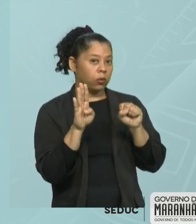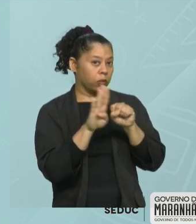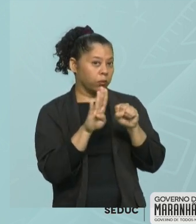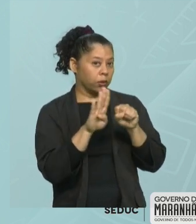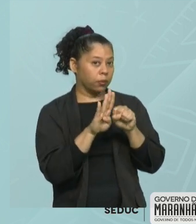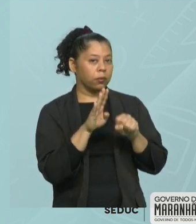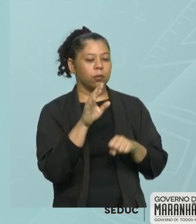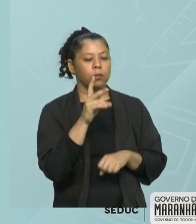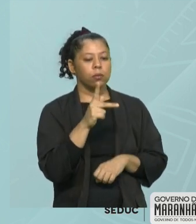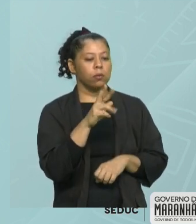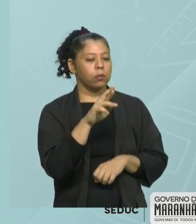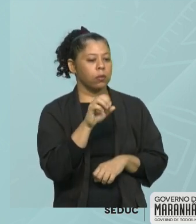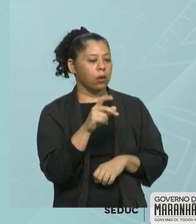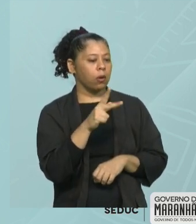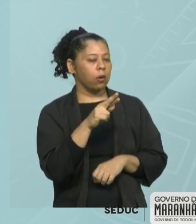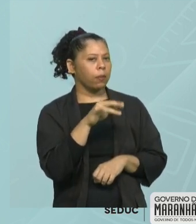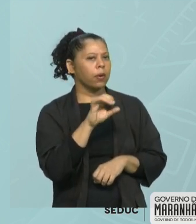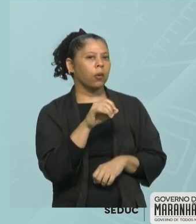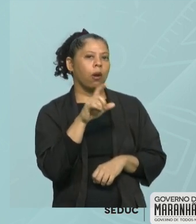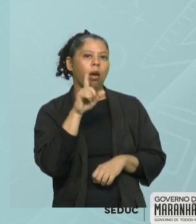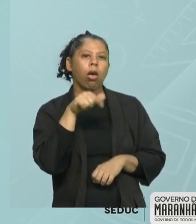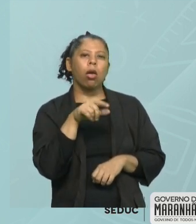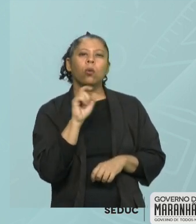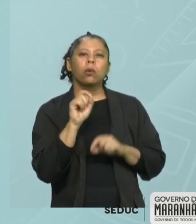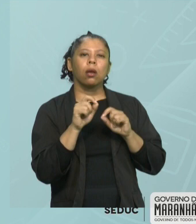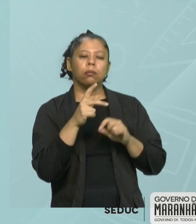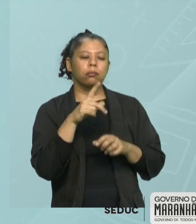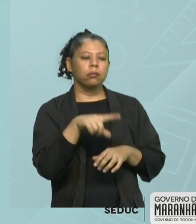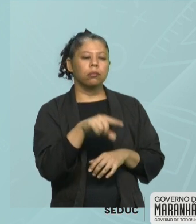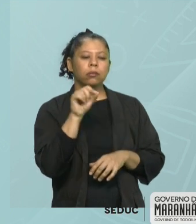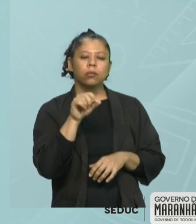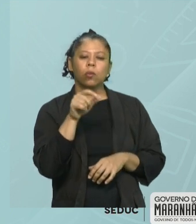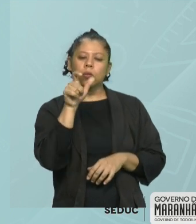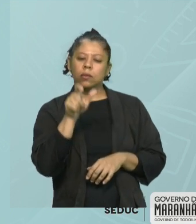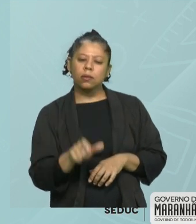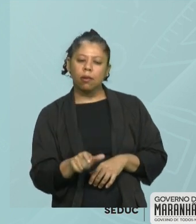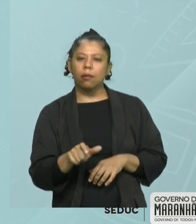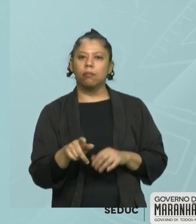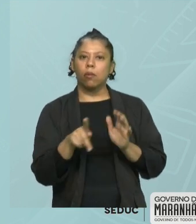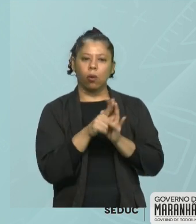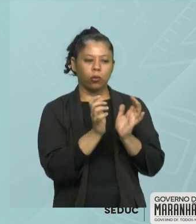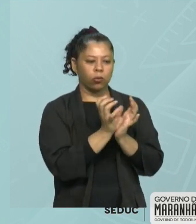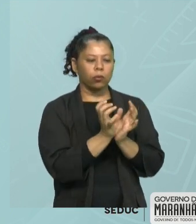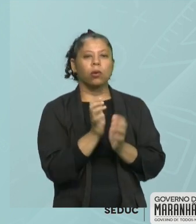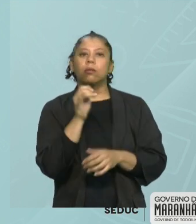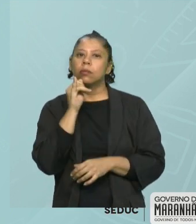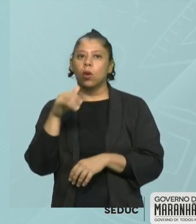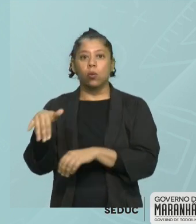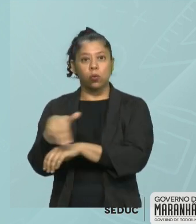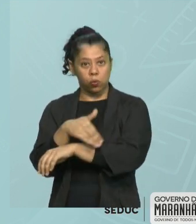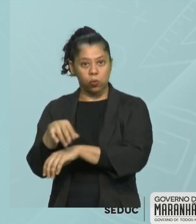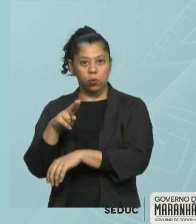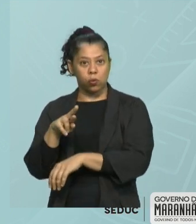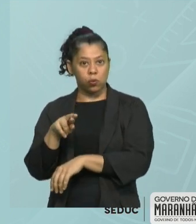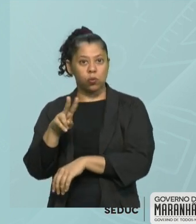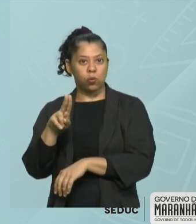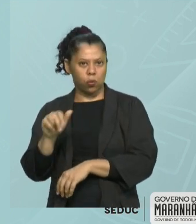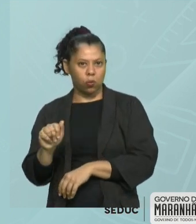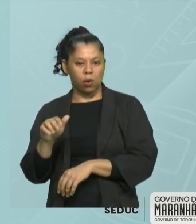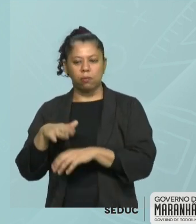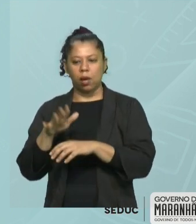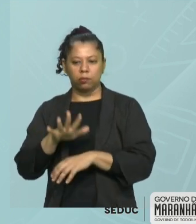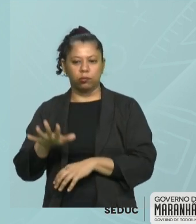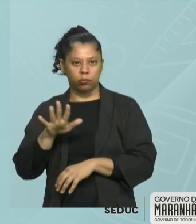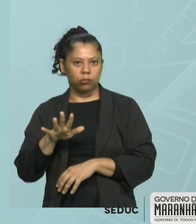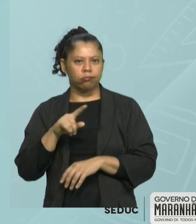especifica um ser da espécie. Eu falei rua, mas quando eu digo rua da paz, eu estou